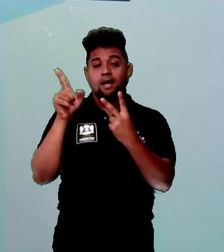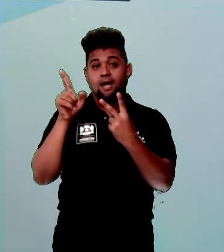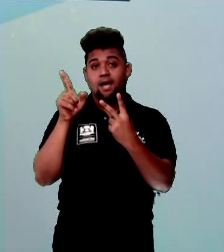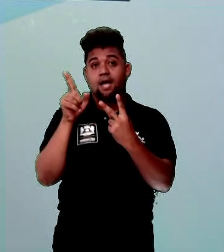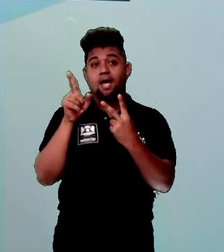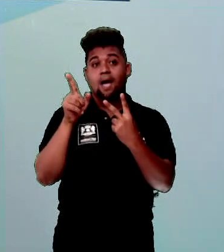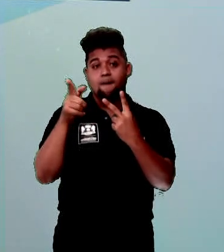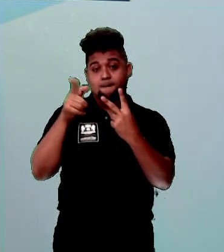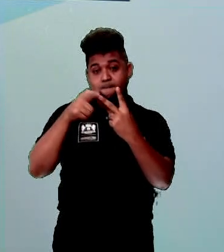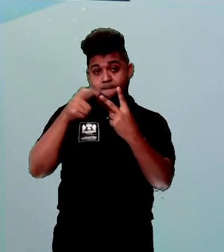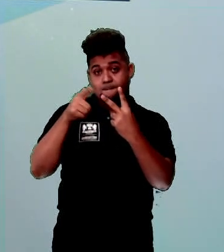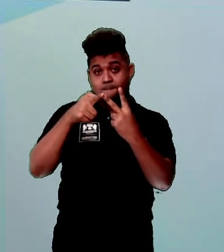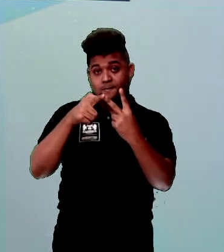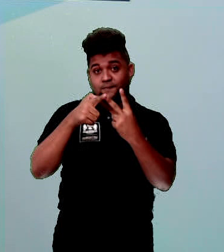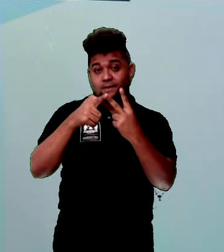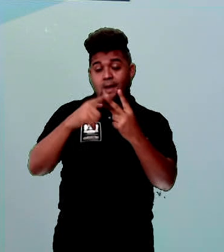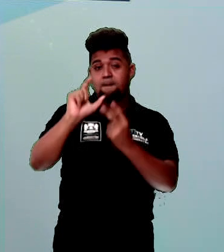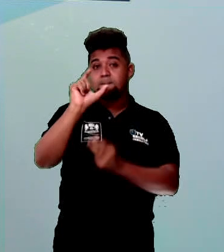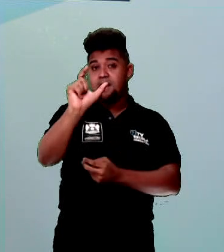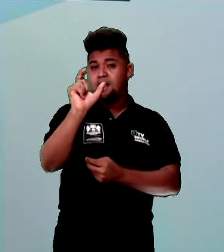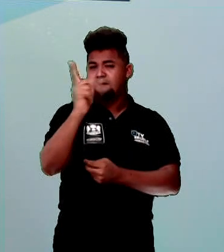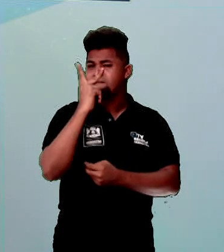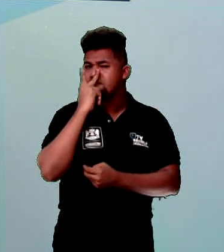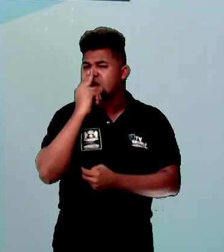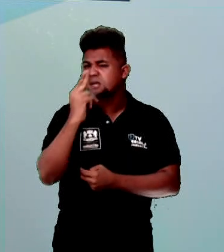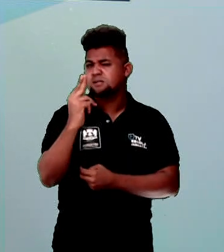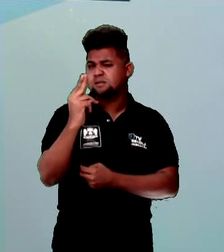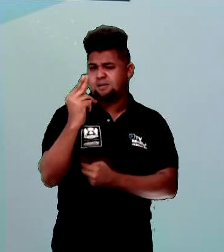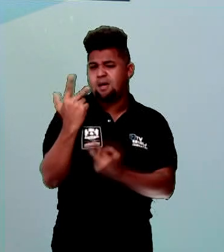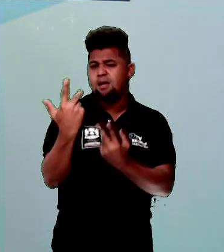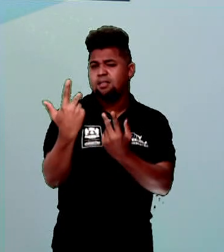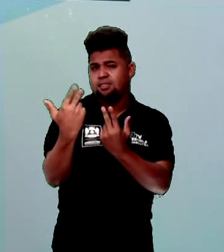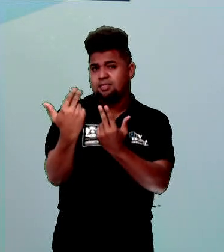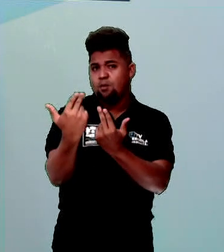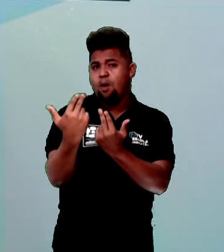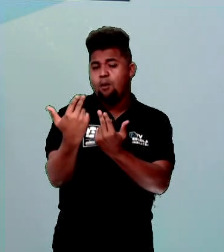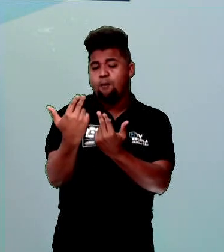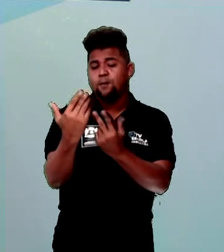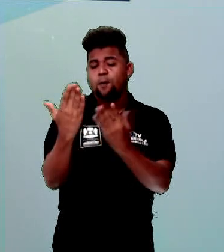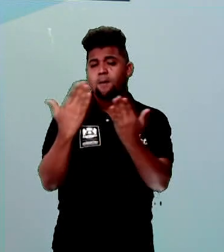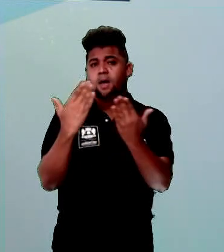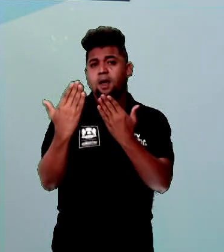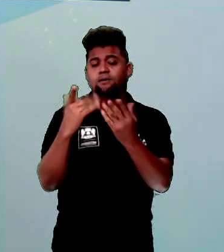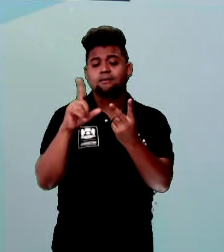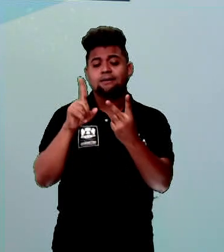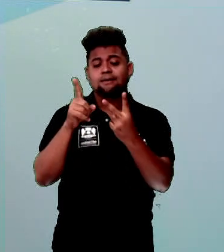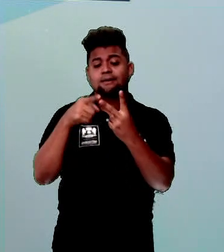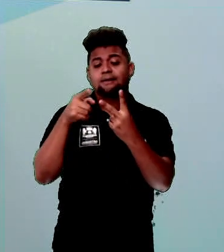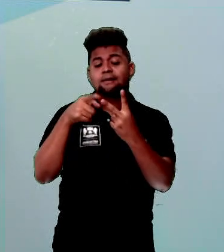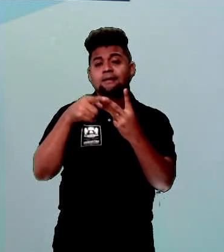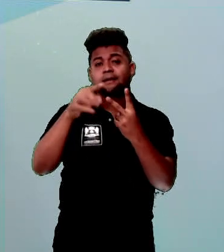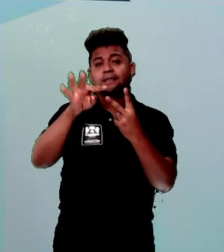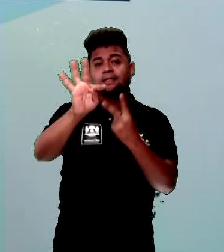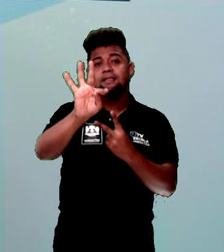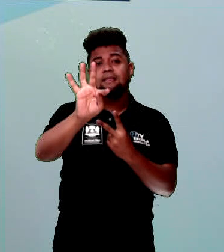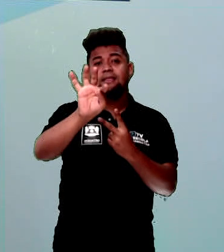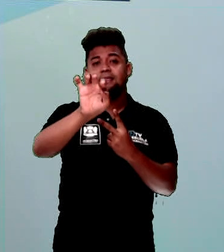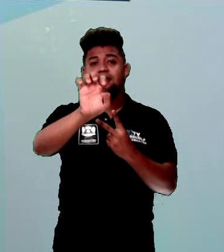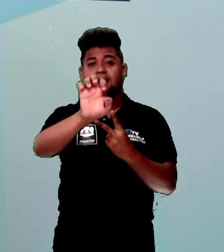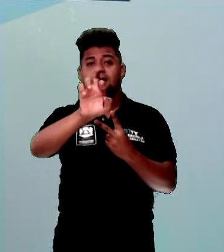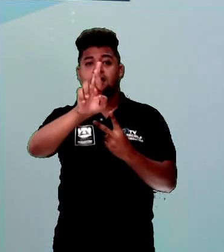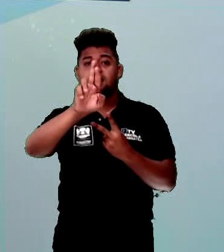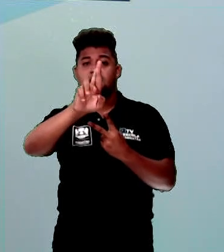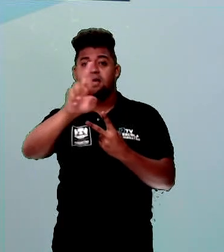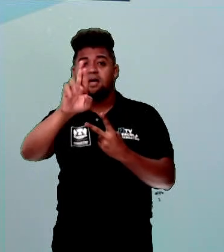bem parecida com ela, que tem um som muito parecido e uma grafia também, é a palavra terreiro. Terreiro tem as